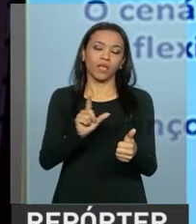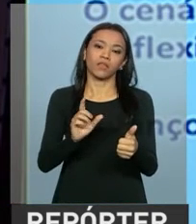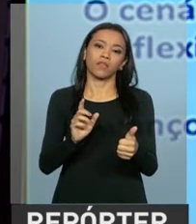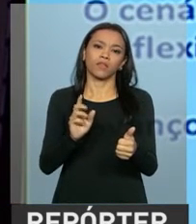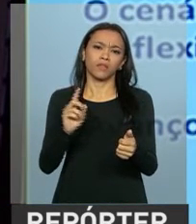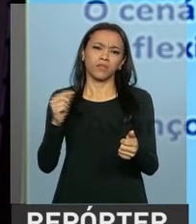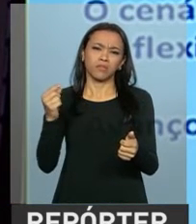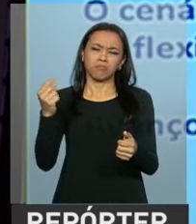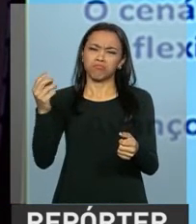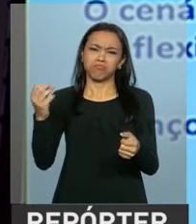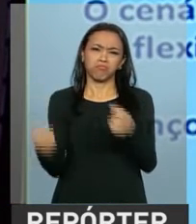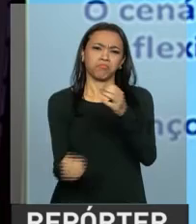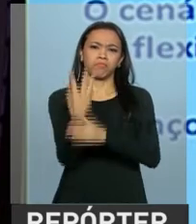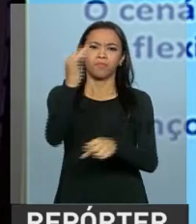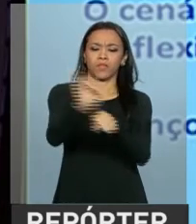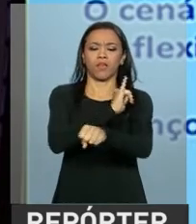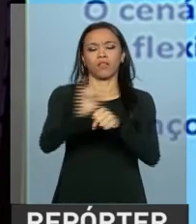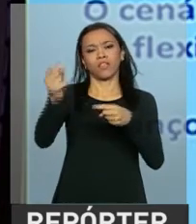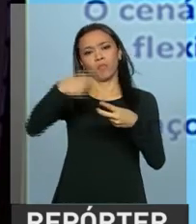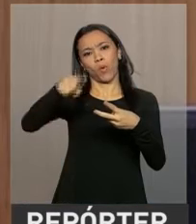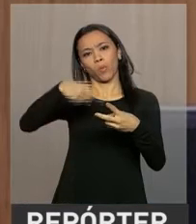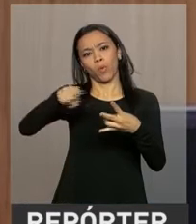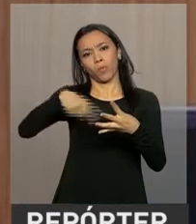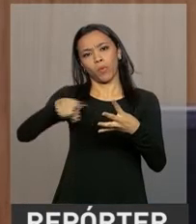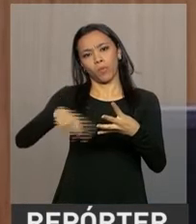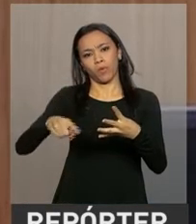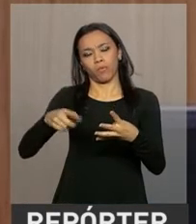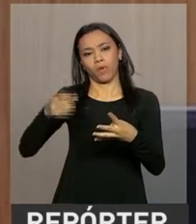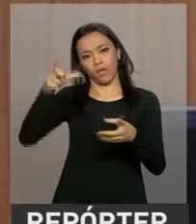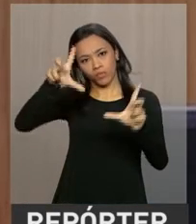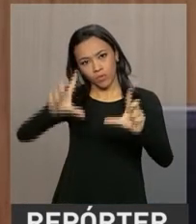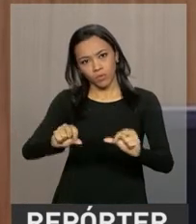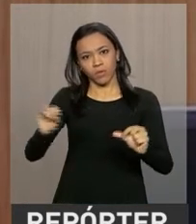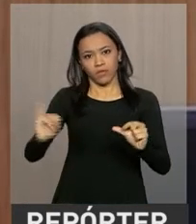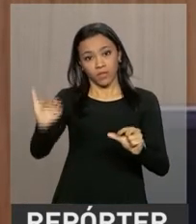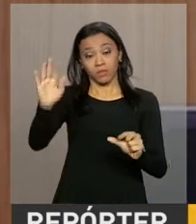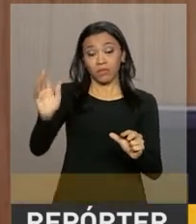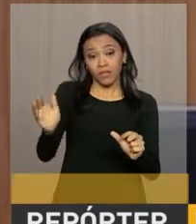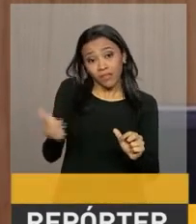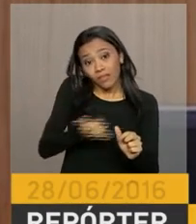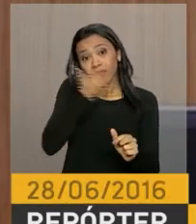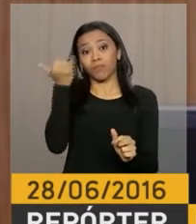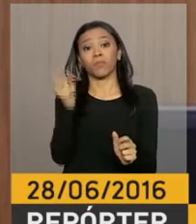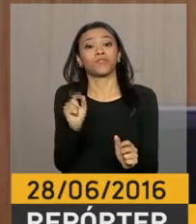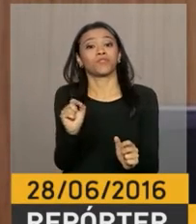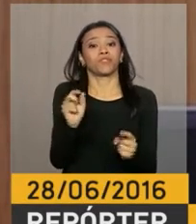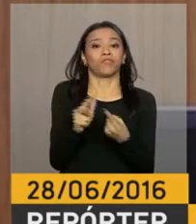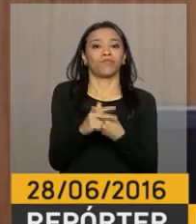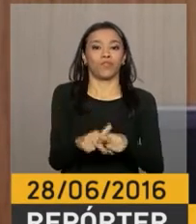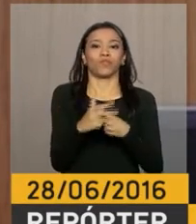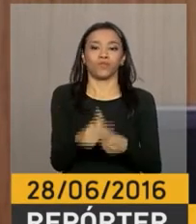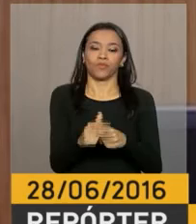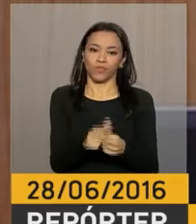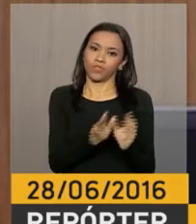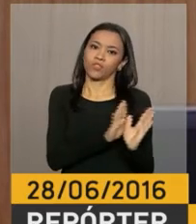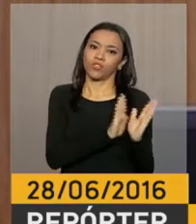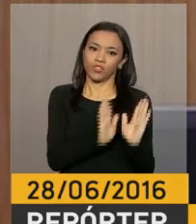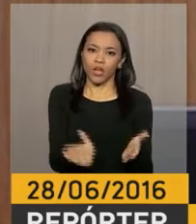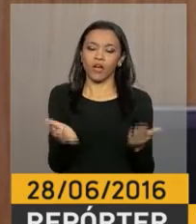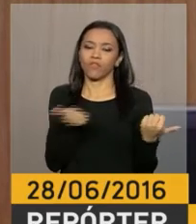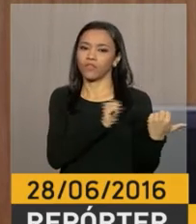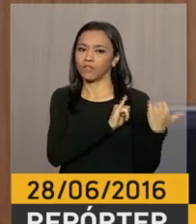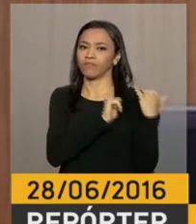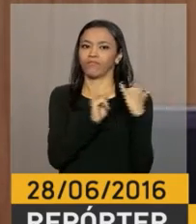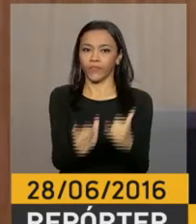inflação dependem de ajustes. Isso também foi bastante explorado, bastante estressado